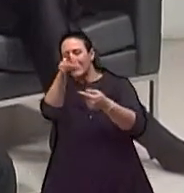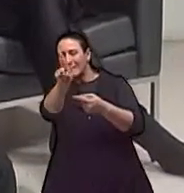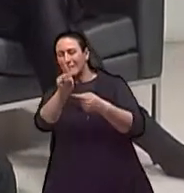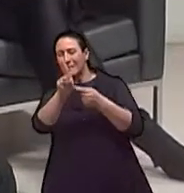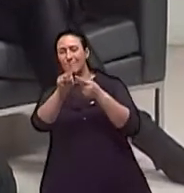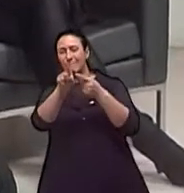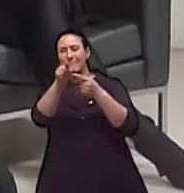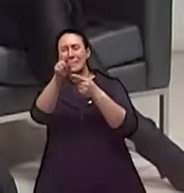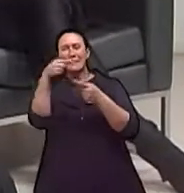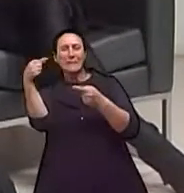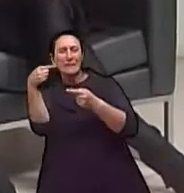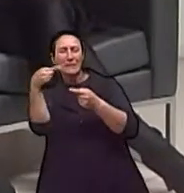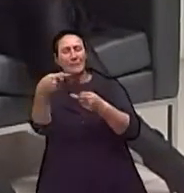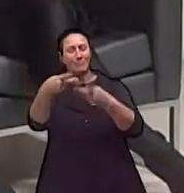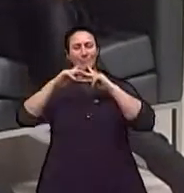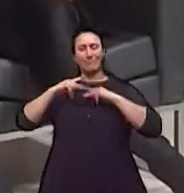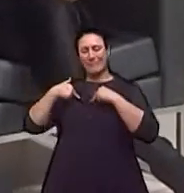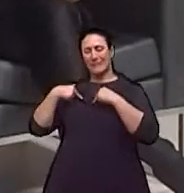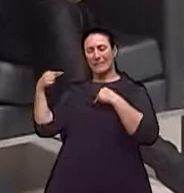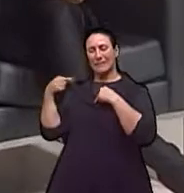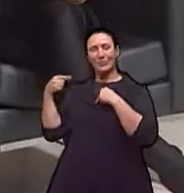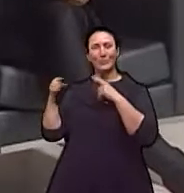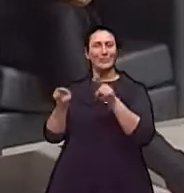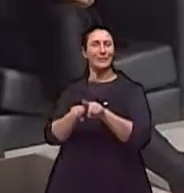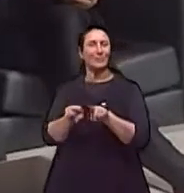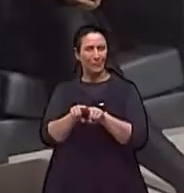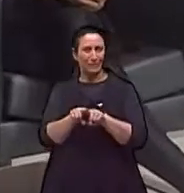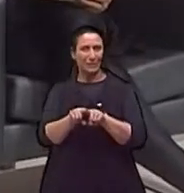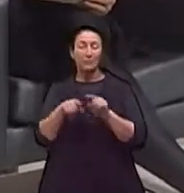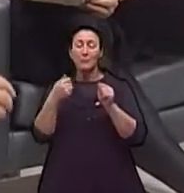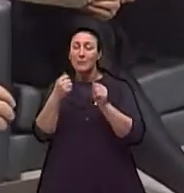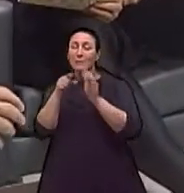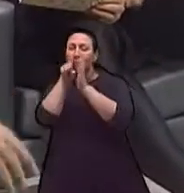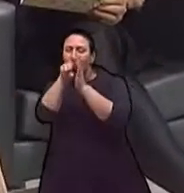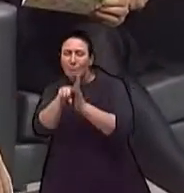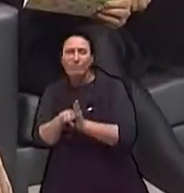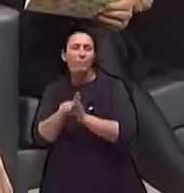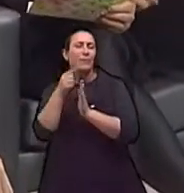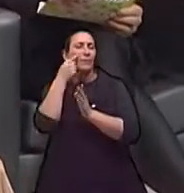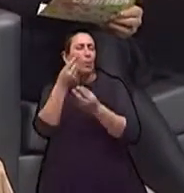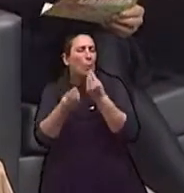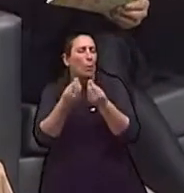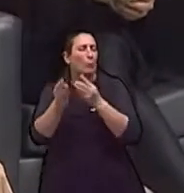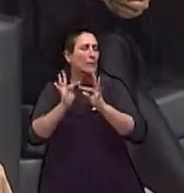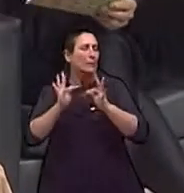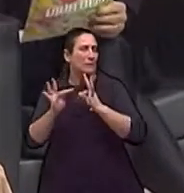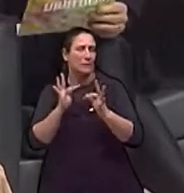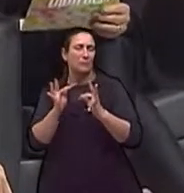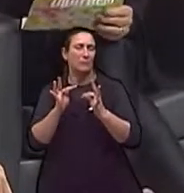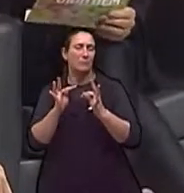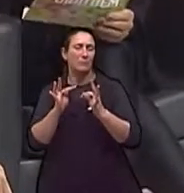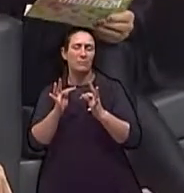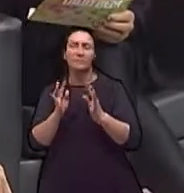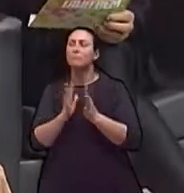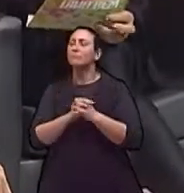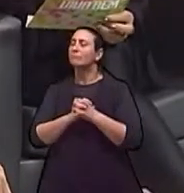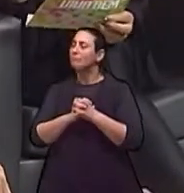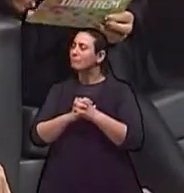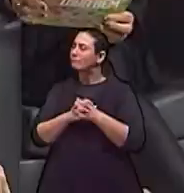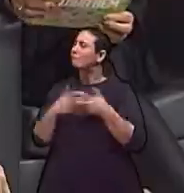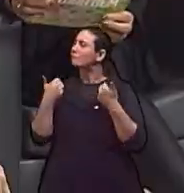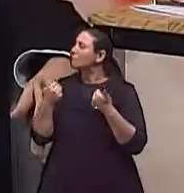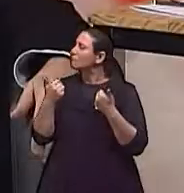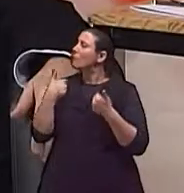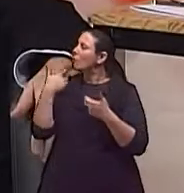atento isso para poder diagnosticar prevenir tratar uhum né claro a gente aí eu queria que o